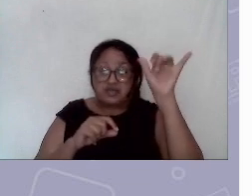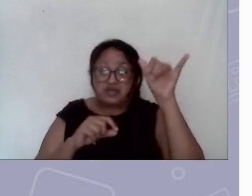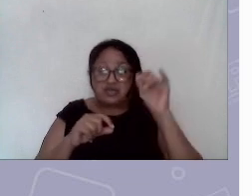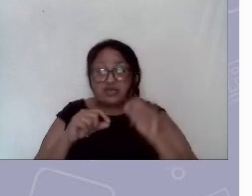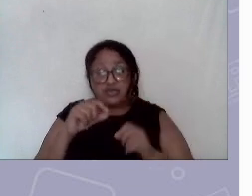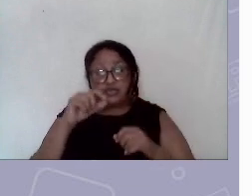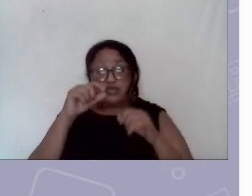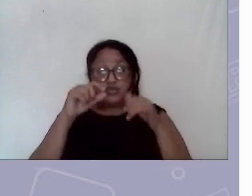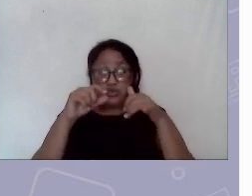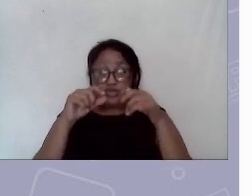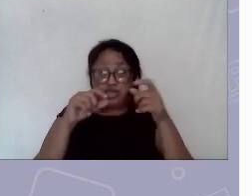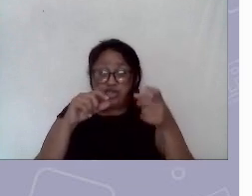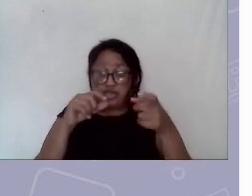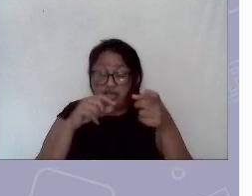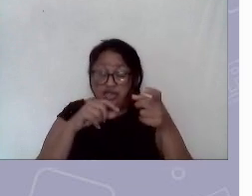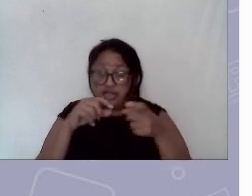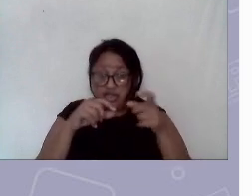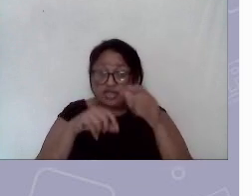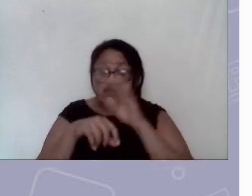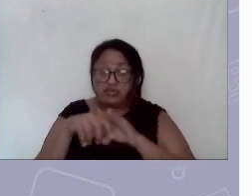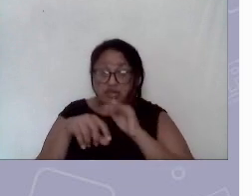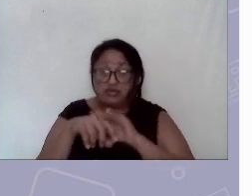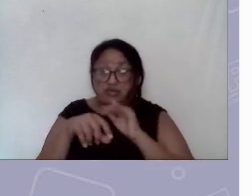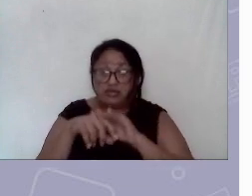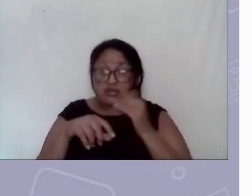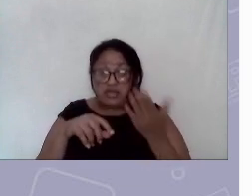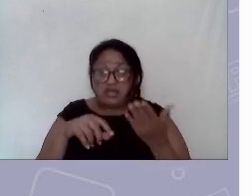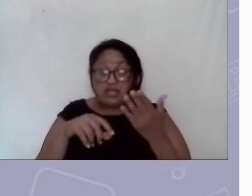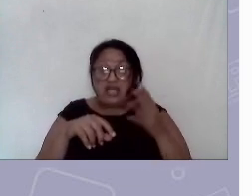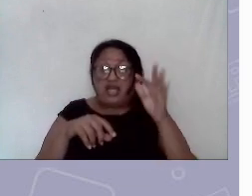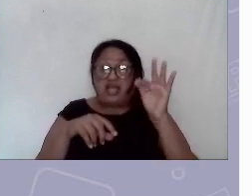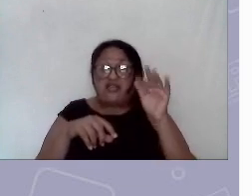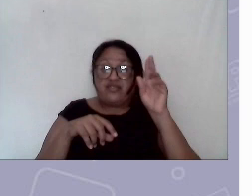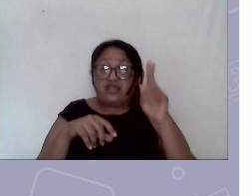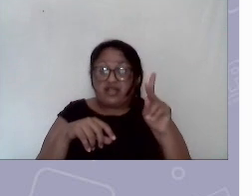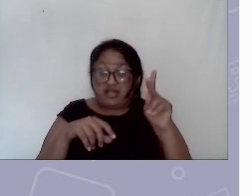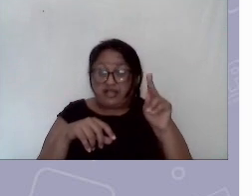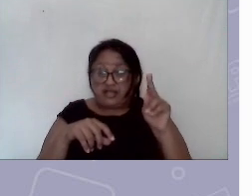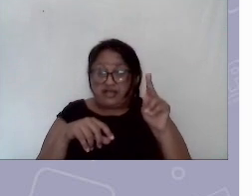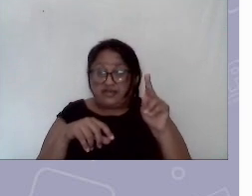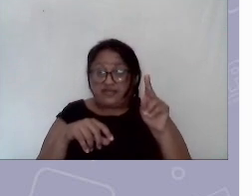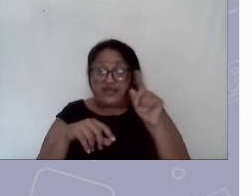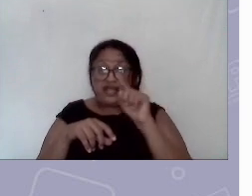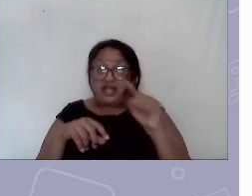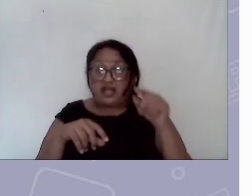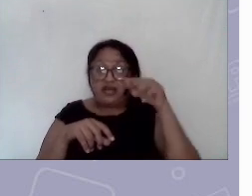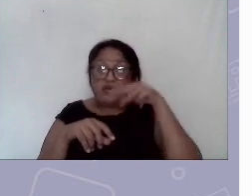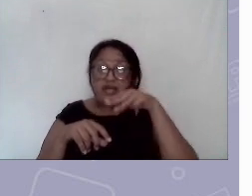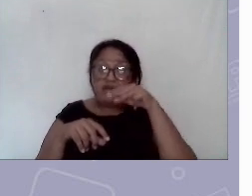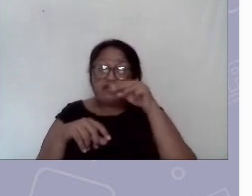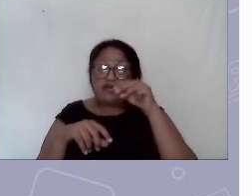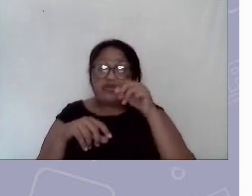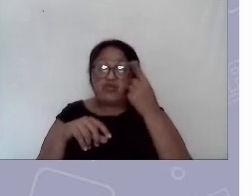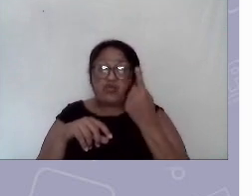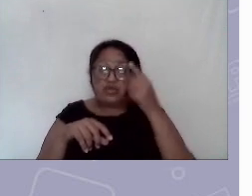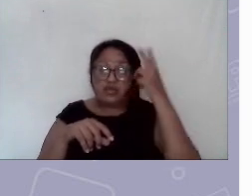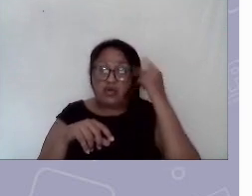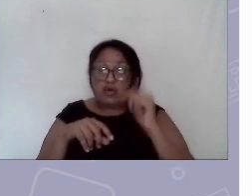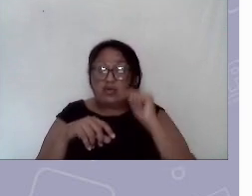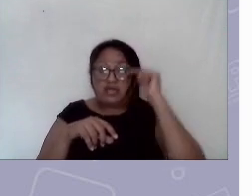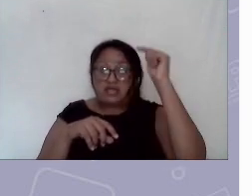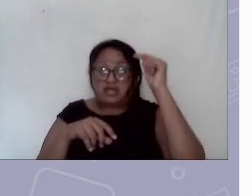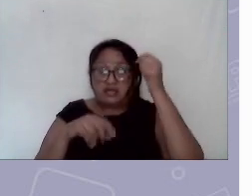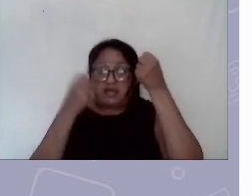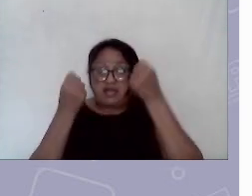vertical a força resultante é uma normal para cima e uma força peso para baixo e como não há movimento